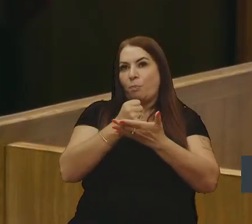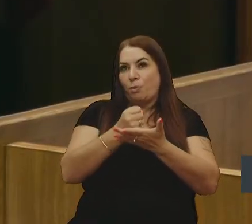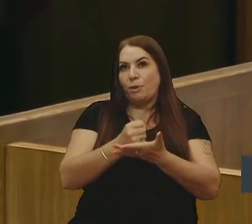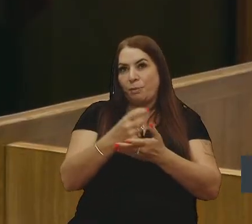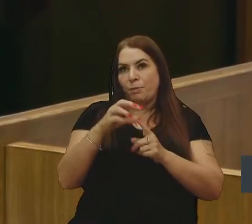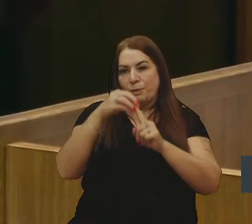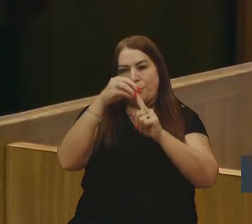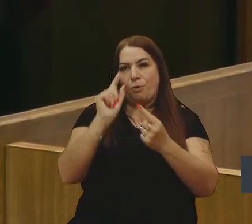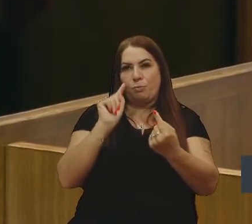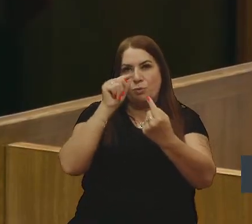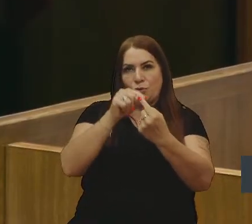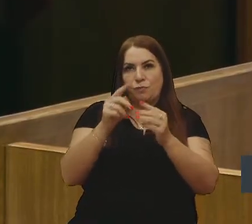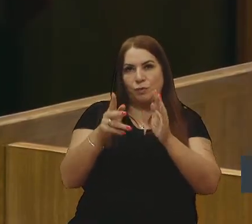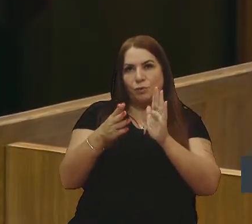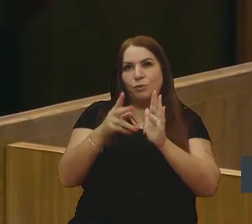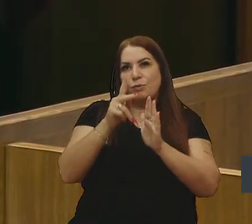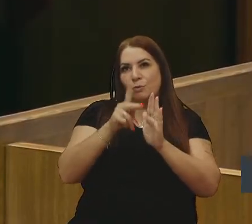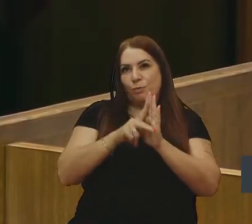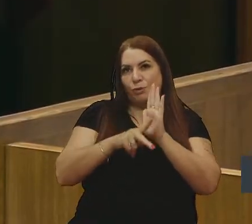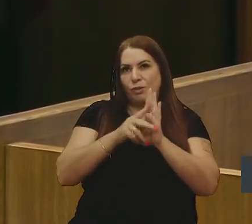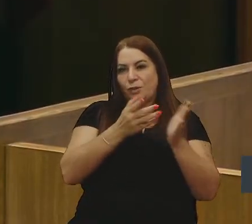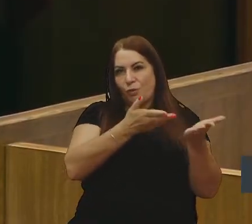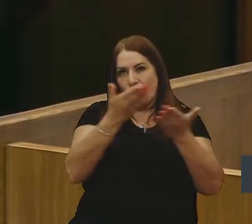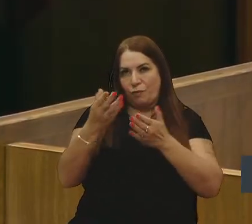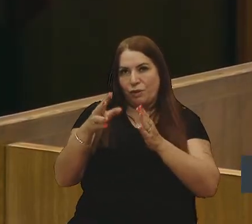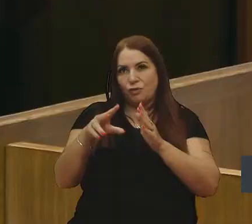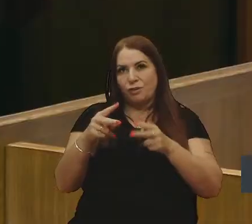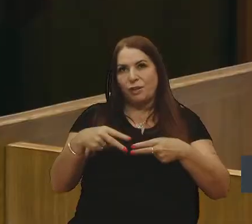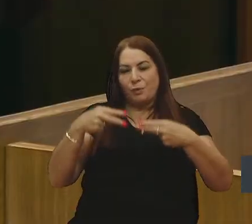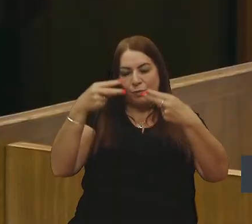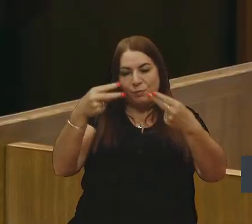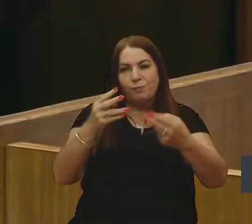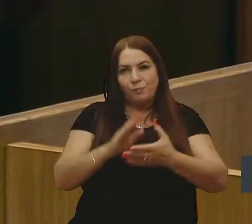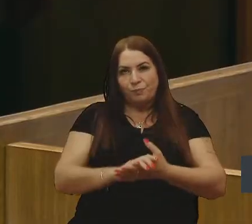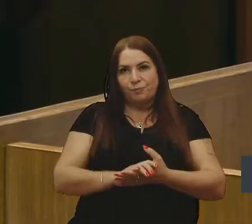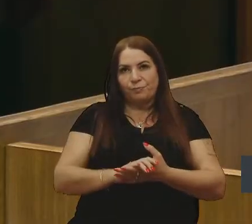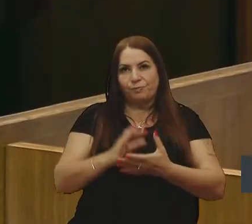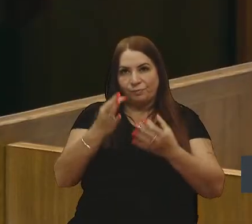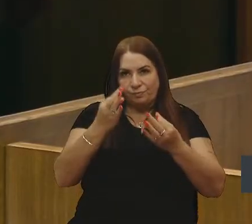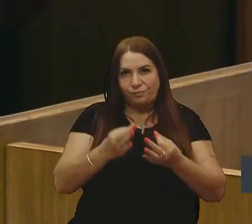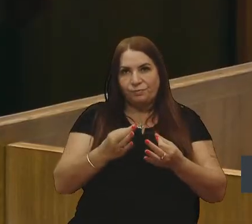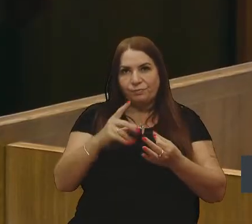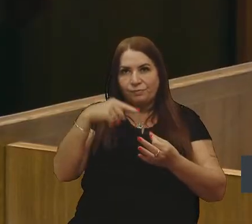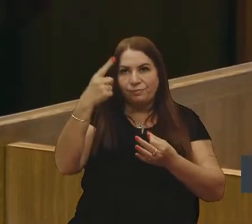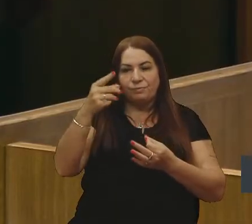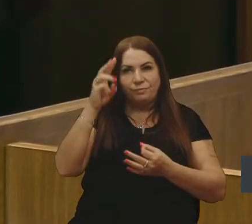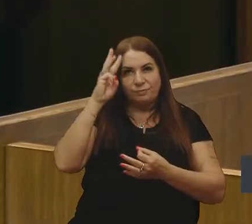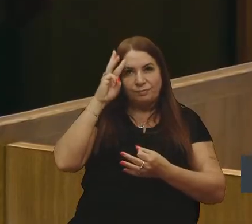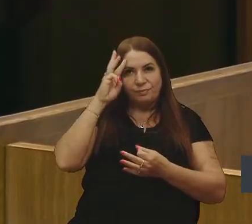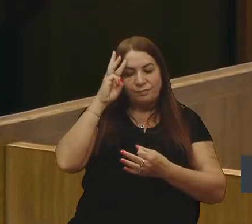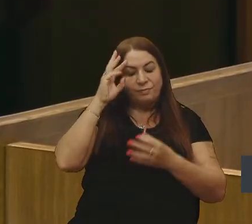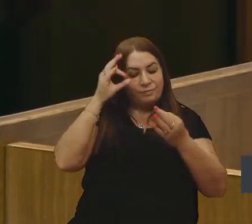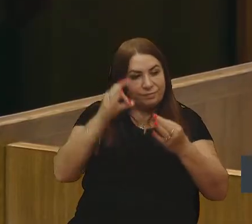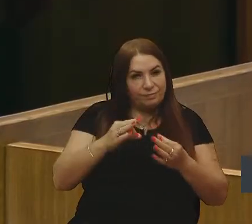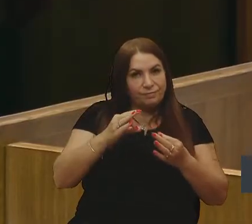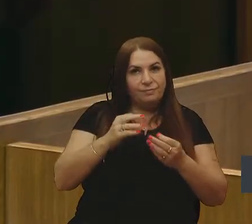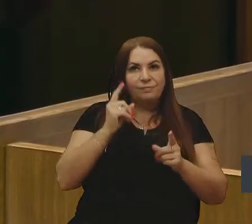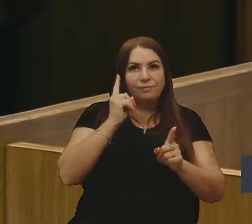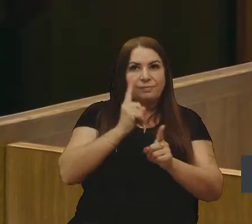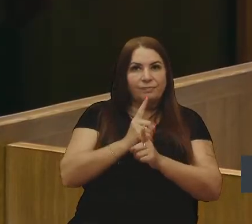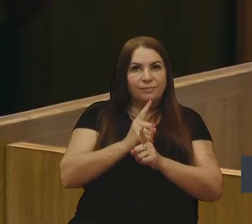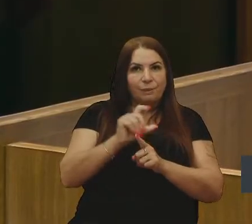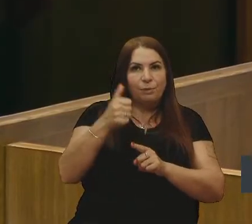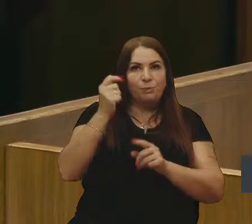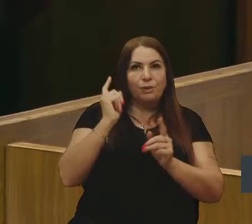principal propósito do projeto. Então, deixo o convite, está ali o link, né? E tudo dando certo, na próxima terça-feira, que vai dar certo, nos encontramos no